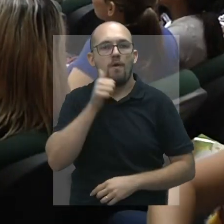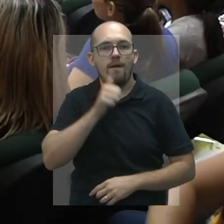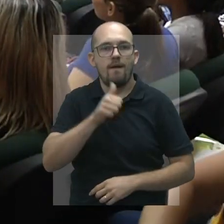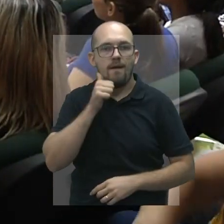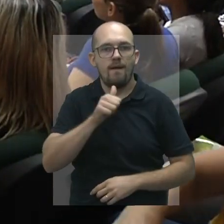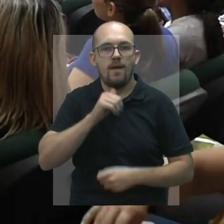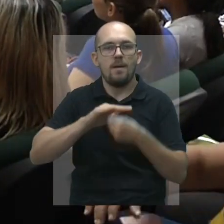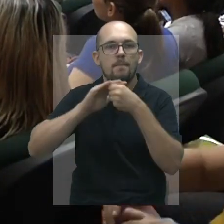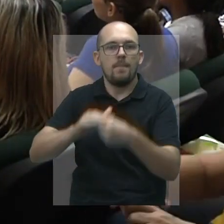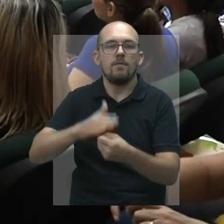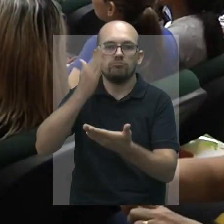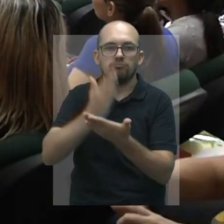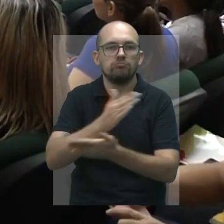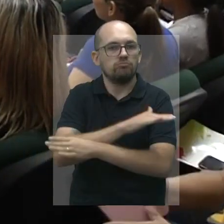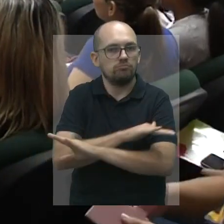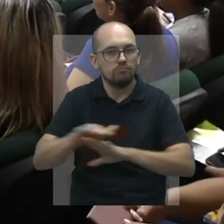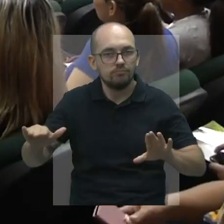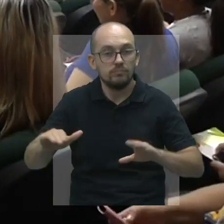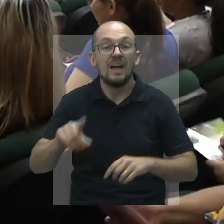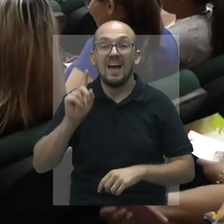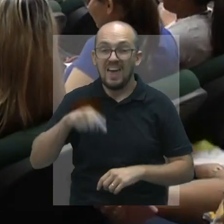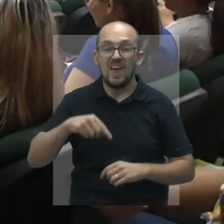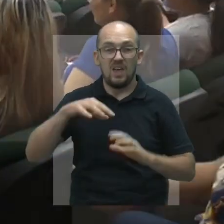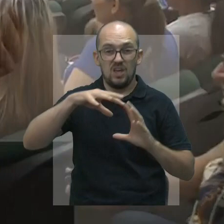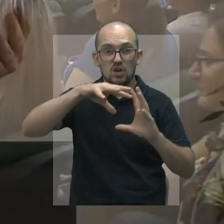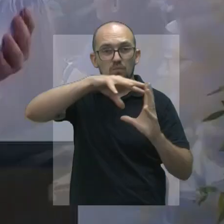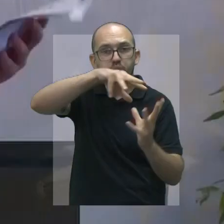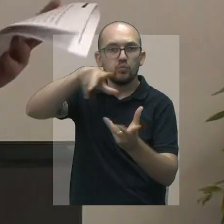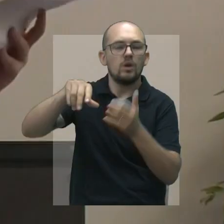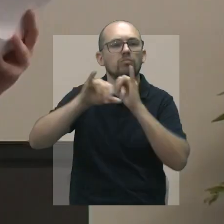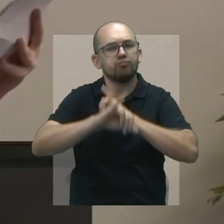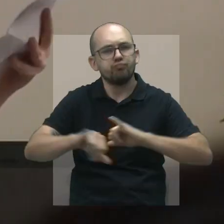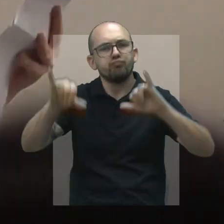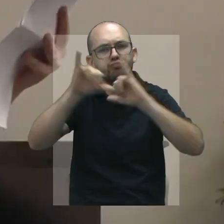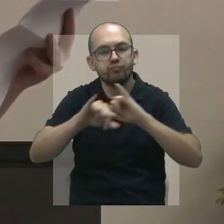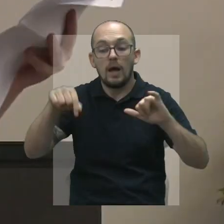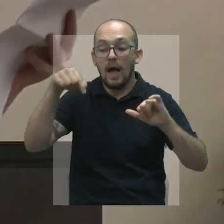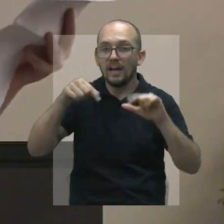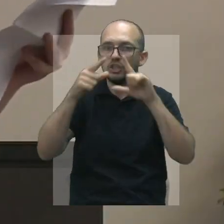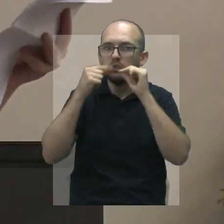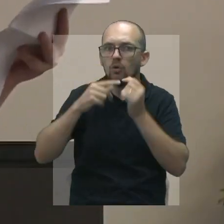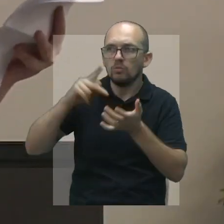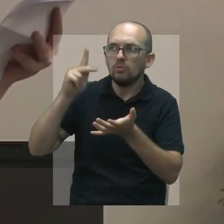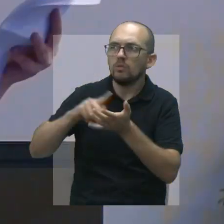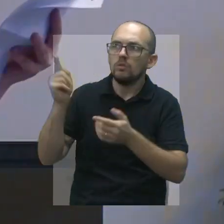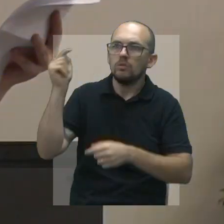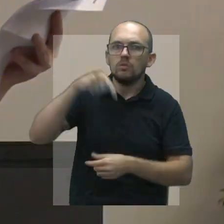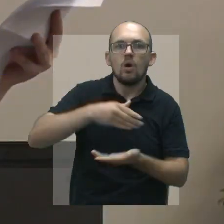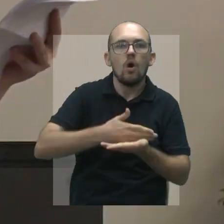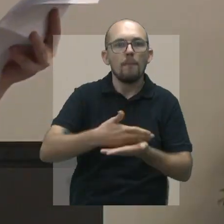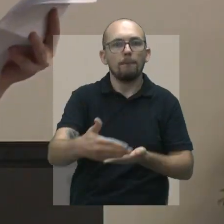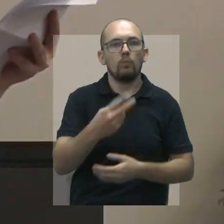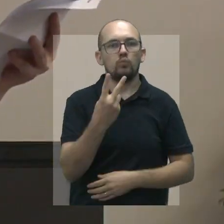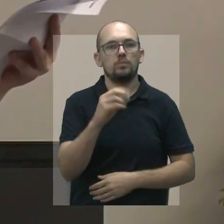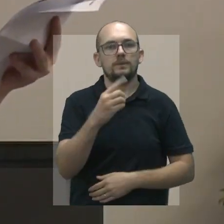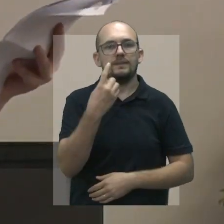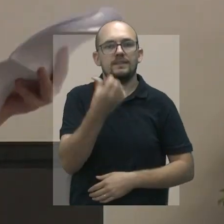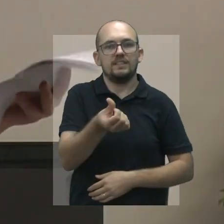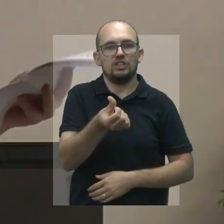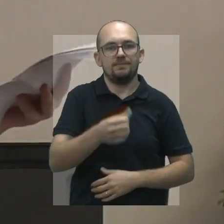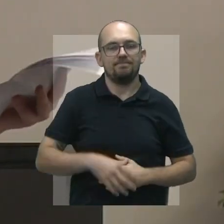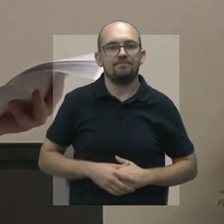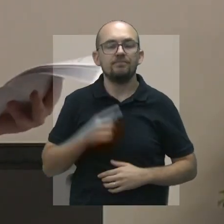mulheres. Campanha internacional que em Jaú passou a ser oficial desde 2016. O